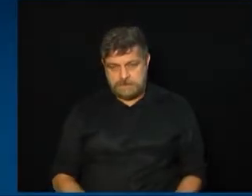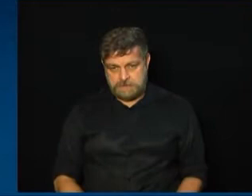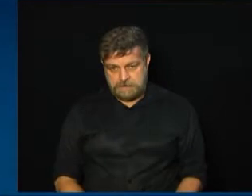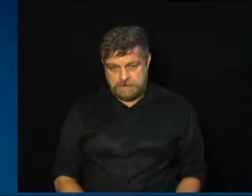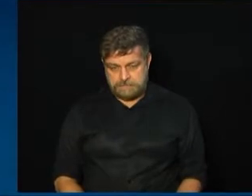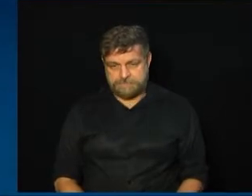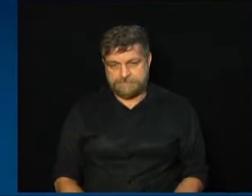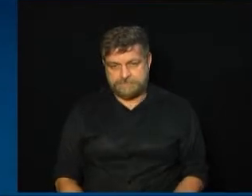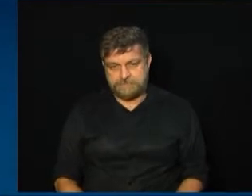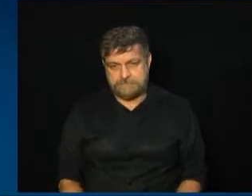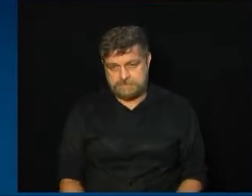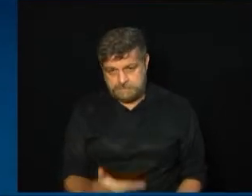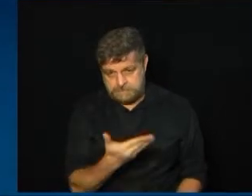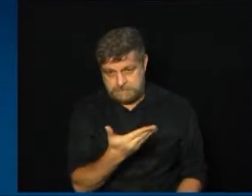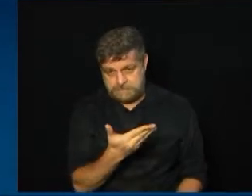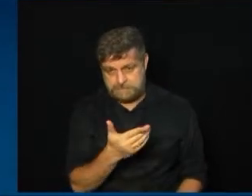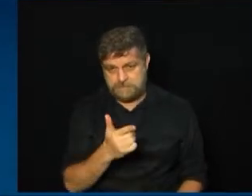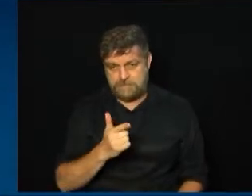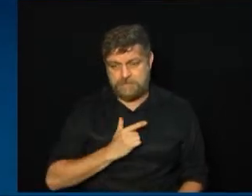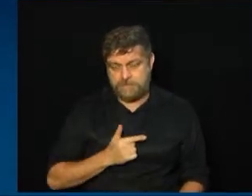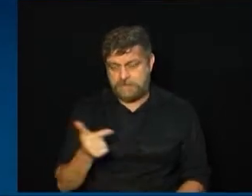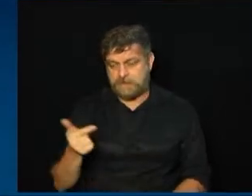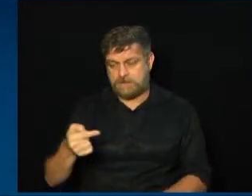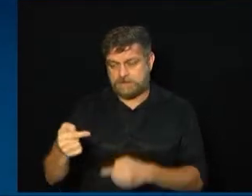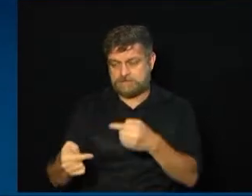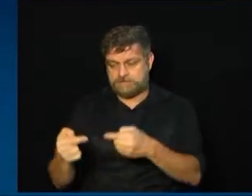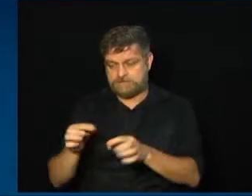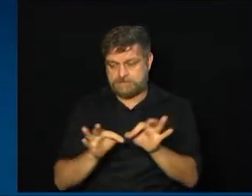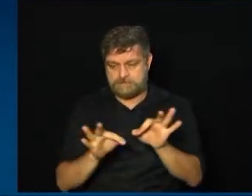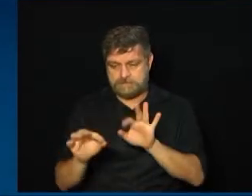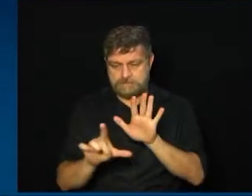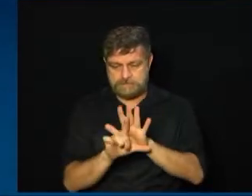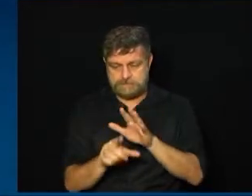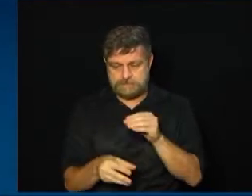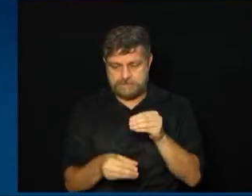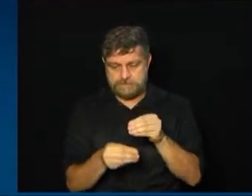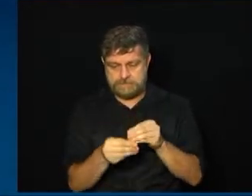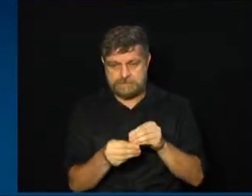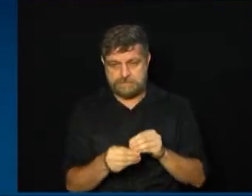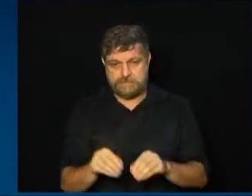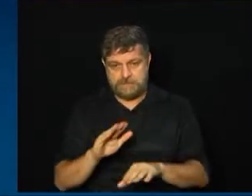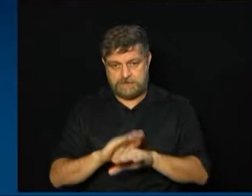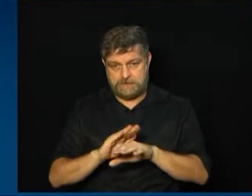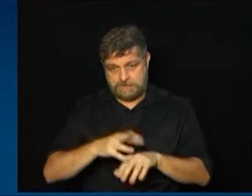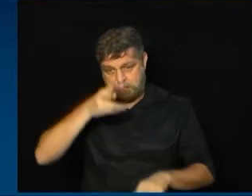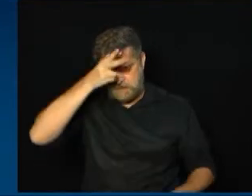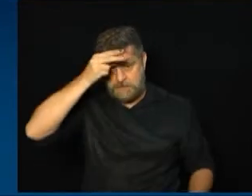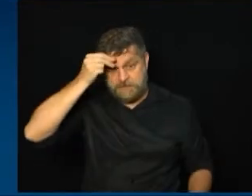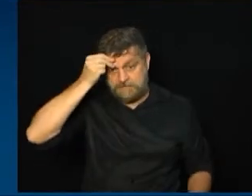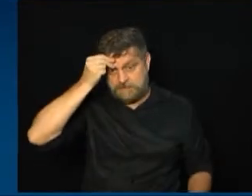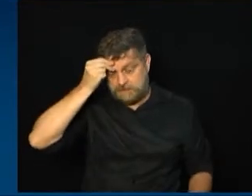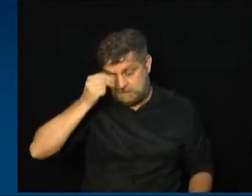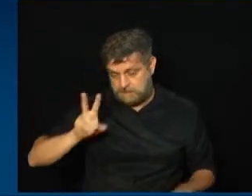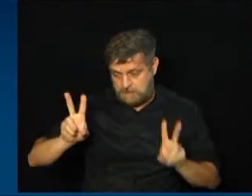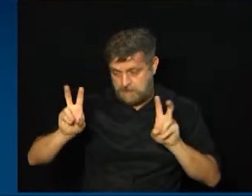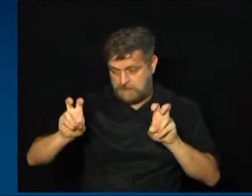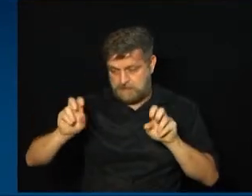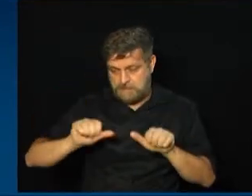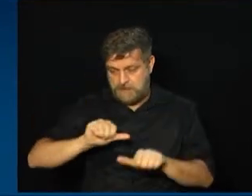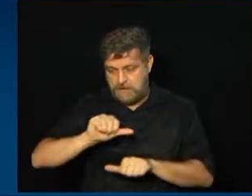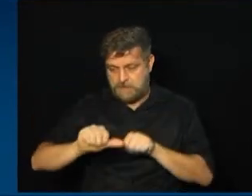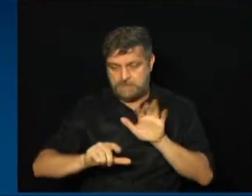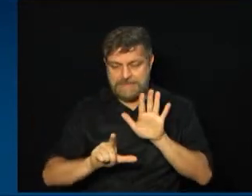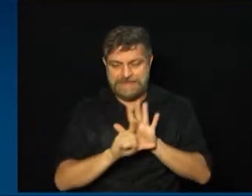desta quarta-feira começa com a segunda discussão do projeto de lei complementar de autoria do prefeito, que trata de mudanças na